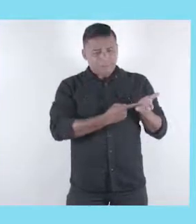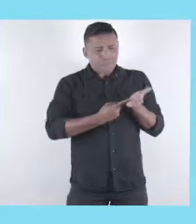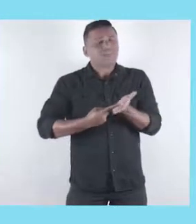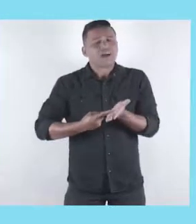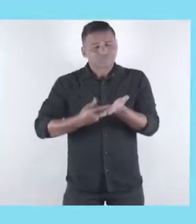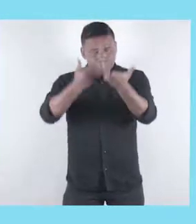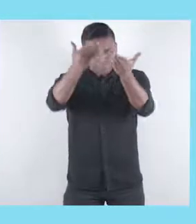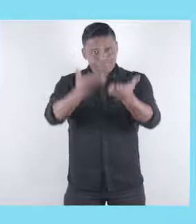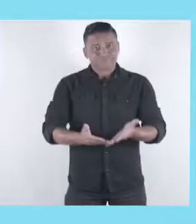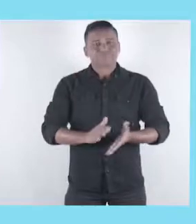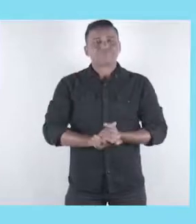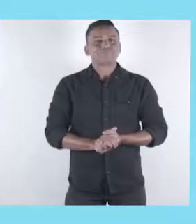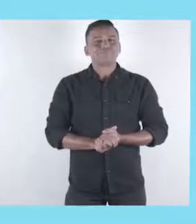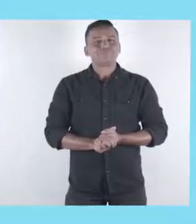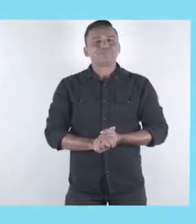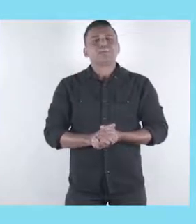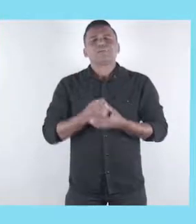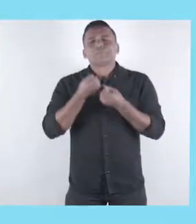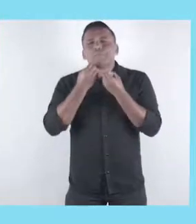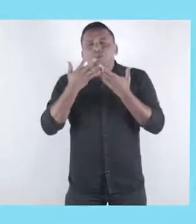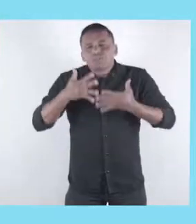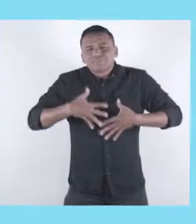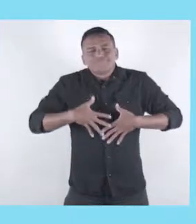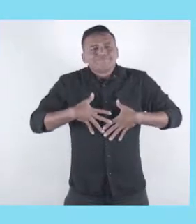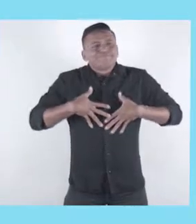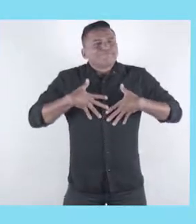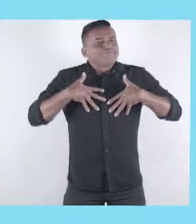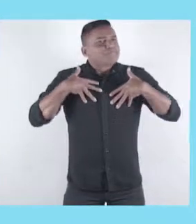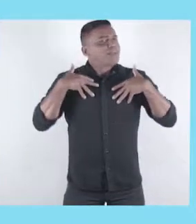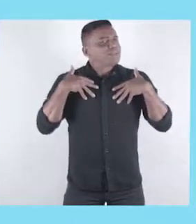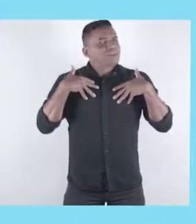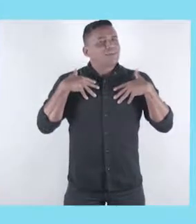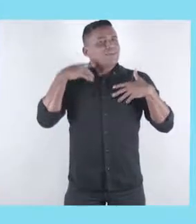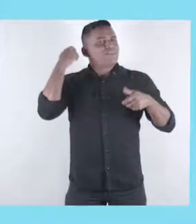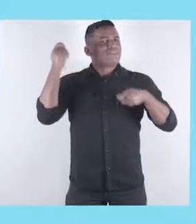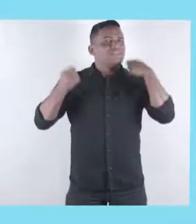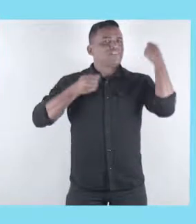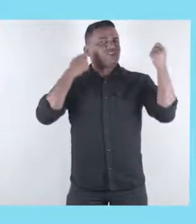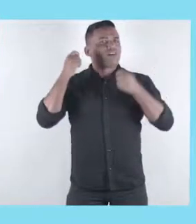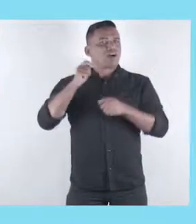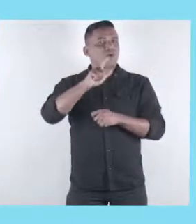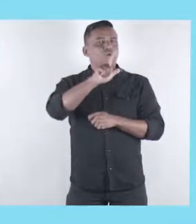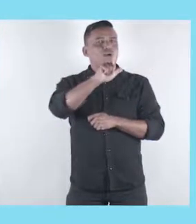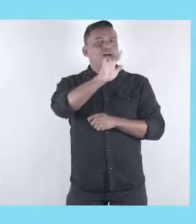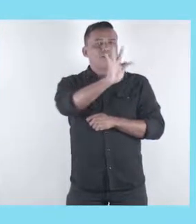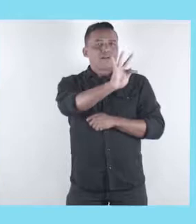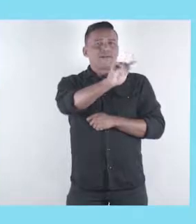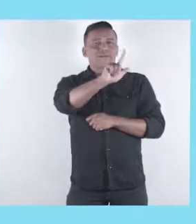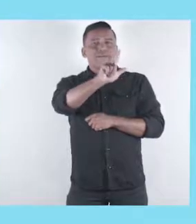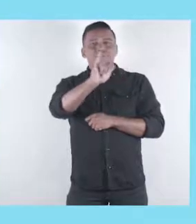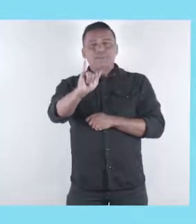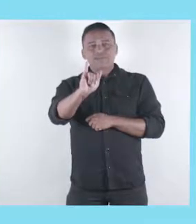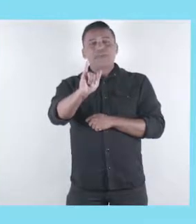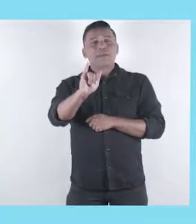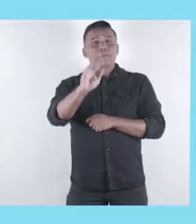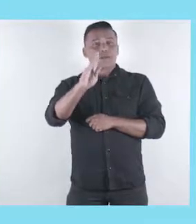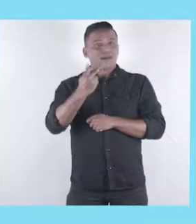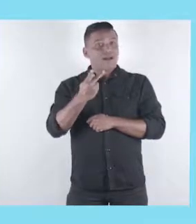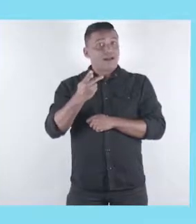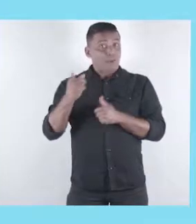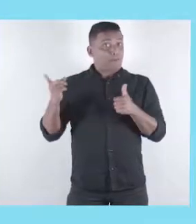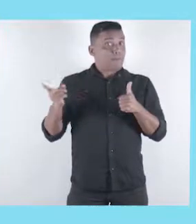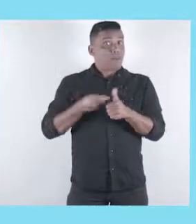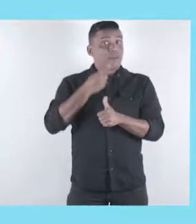tá aqui no festival no frio BH eu participei da primeira edição com Humberto Werneck falando de literatura